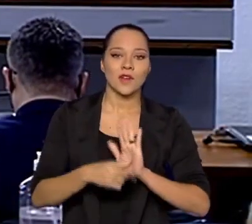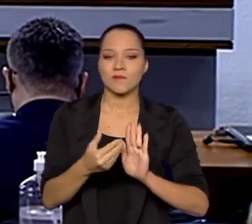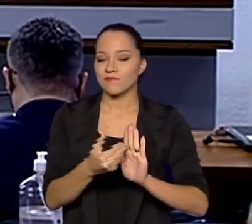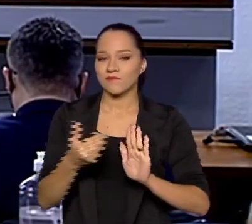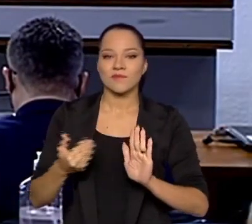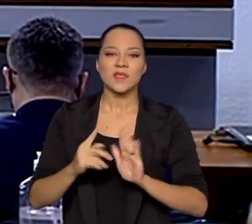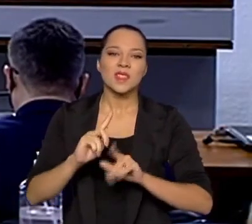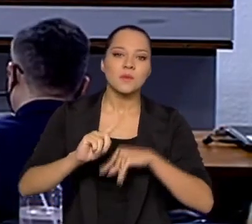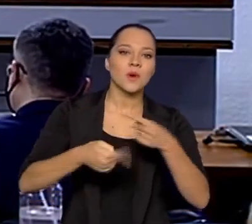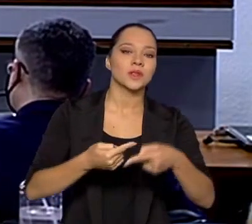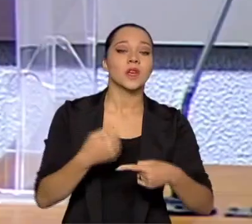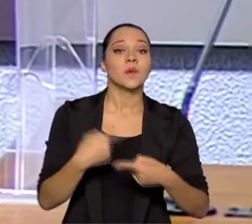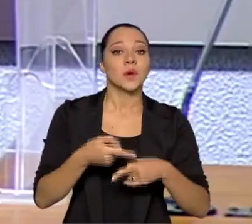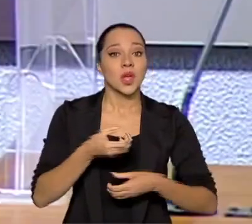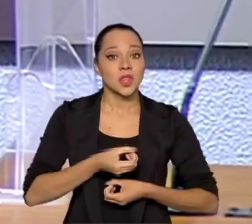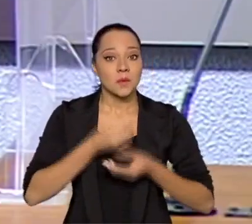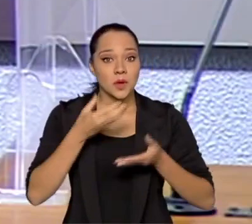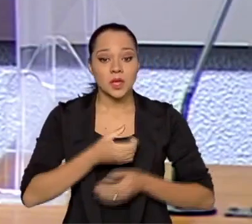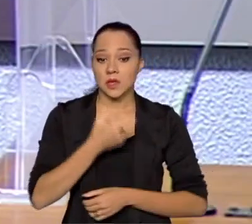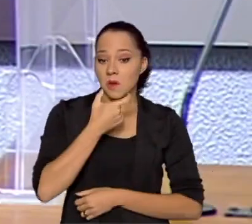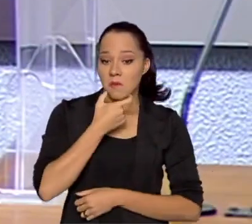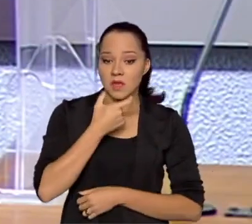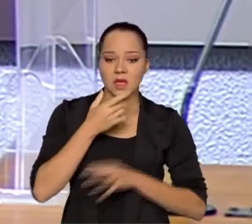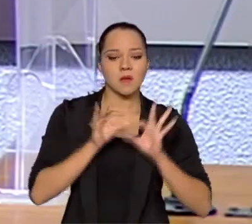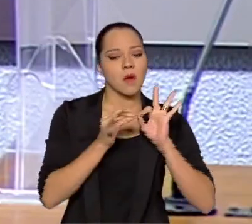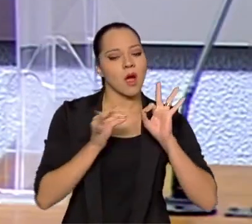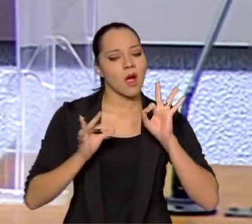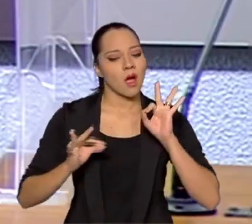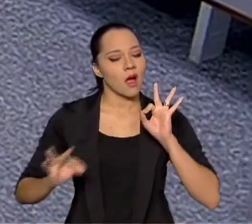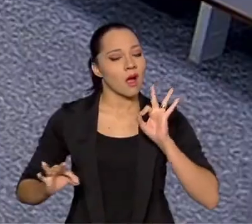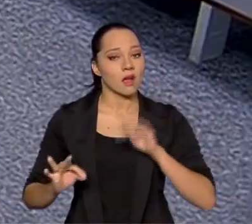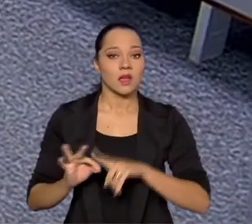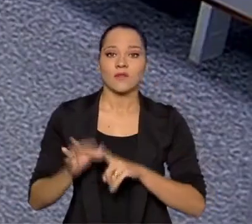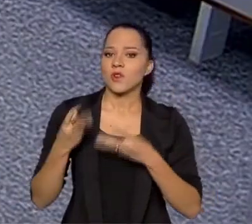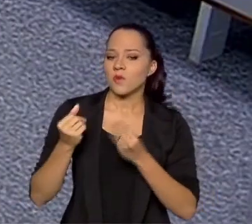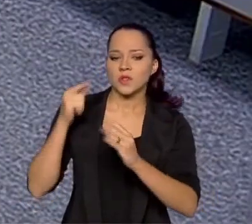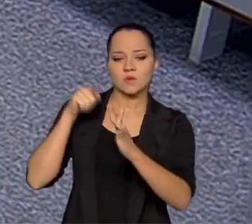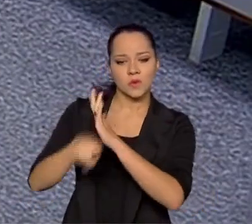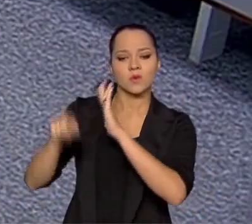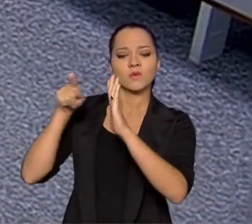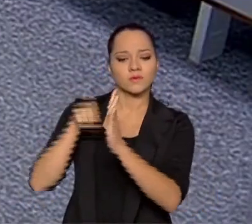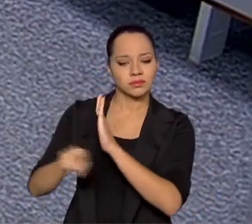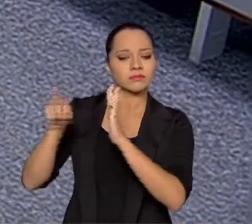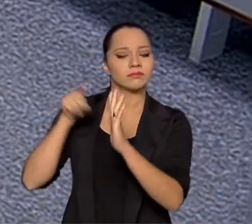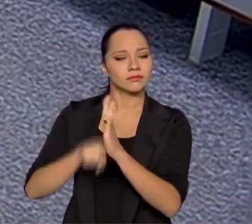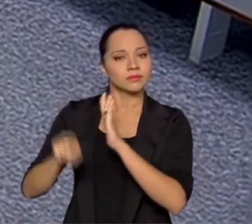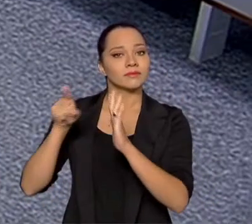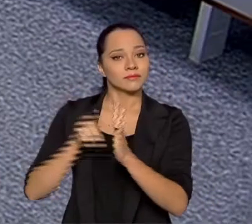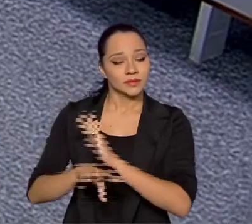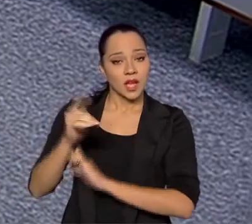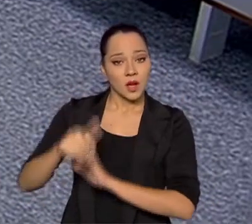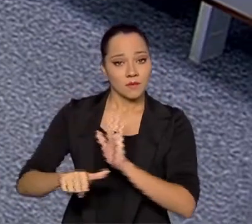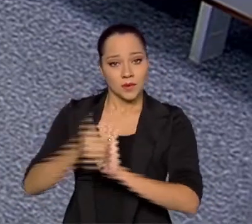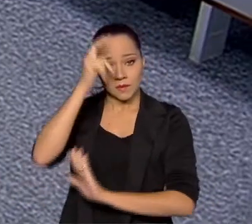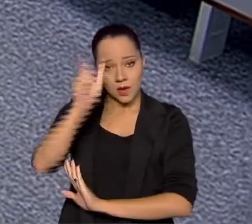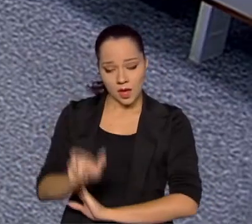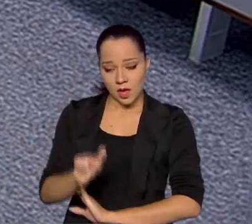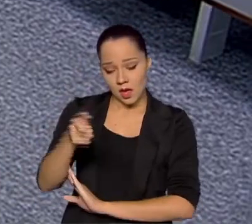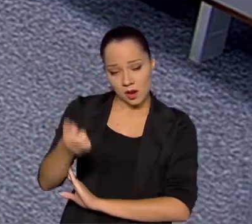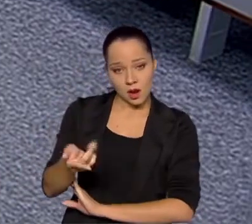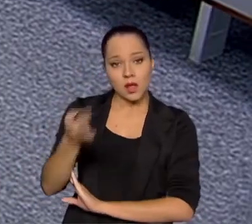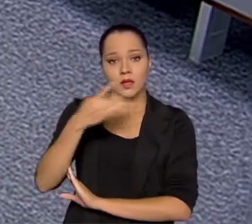adiado aí, porque o depoimento de Mandetta se prolongou, foram muitas perguntas direcionadas ao primeiro depoente da